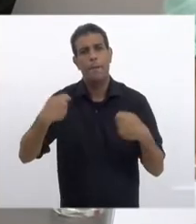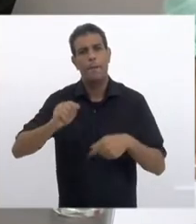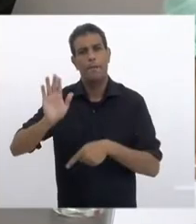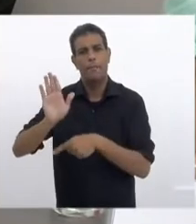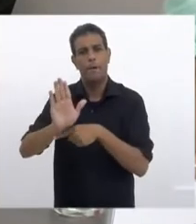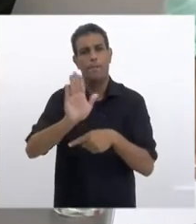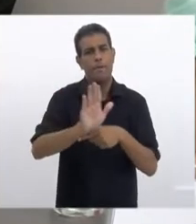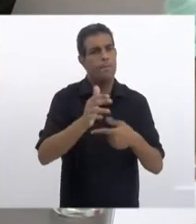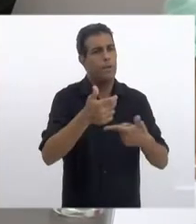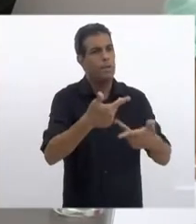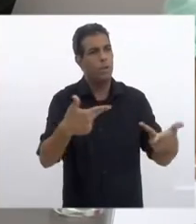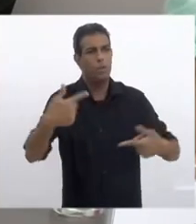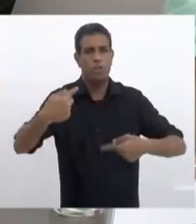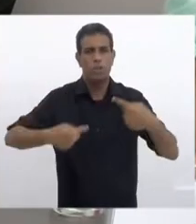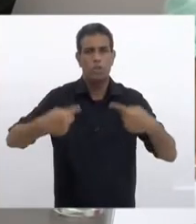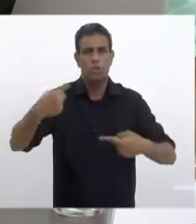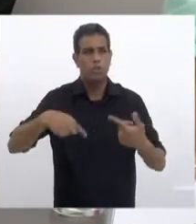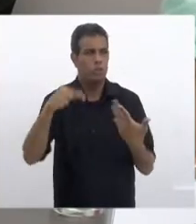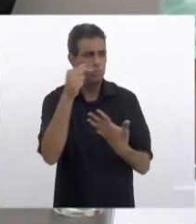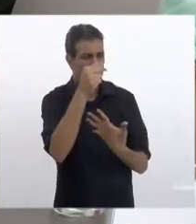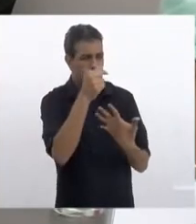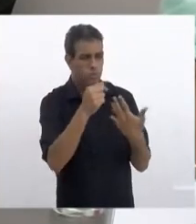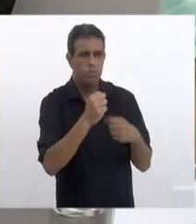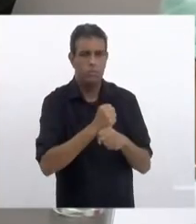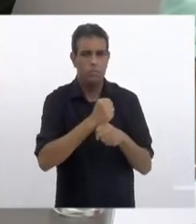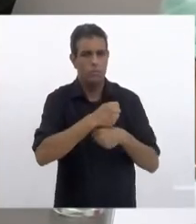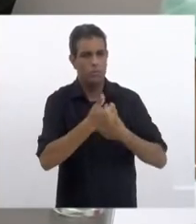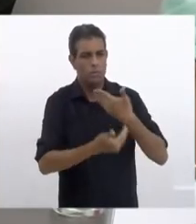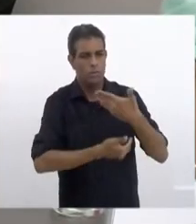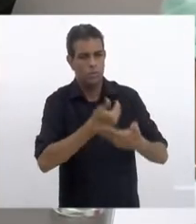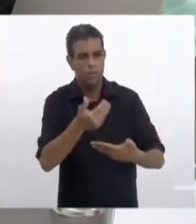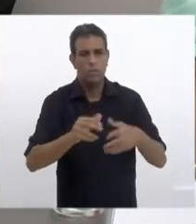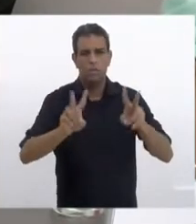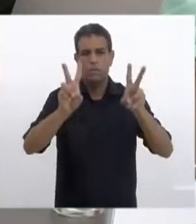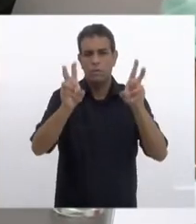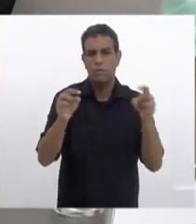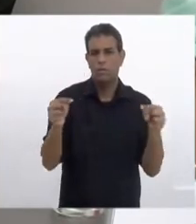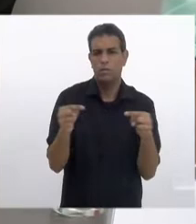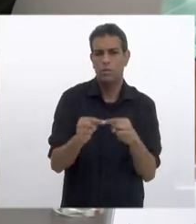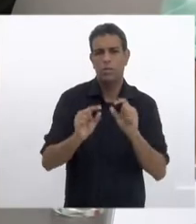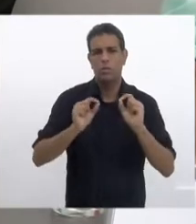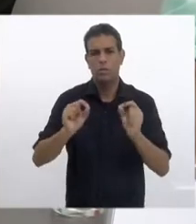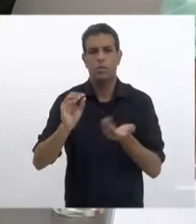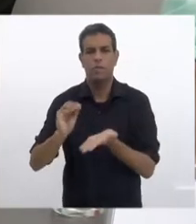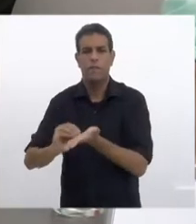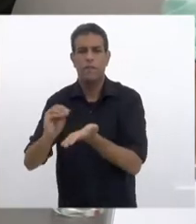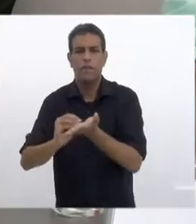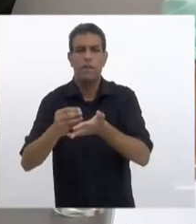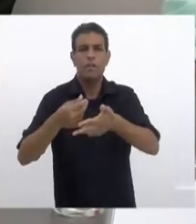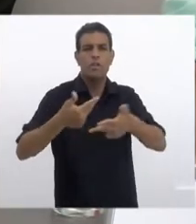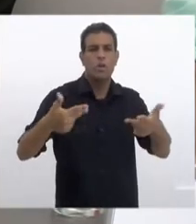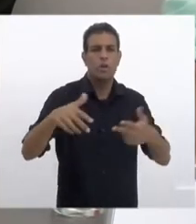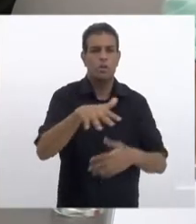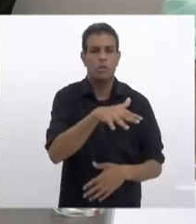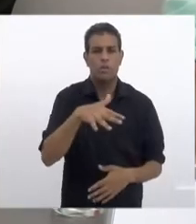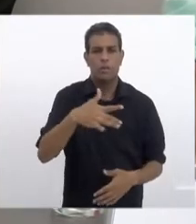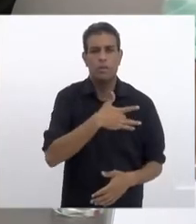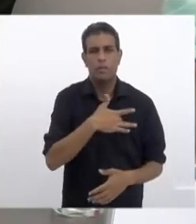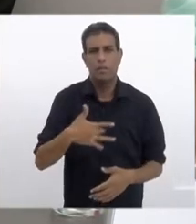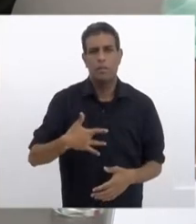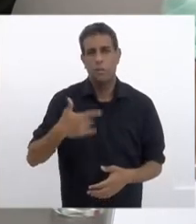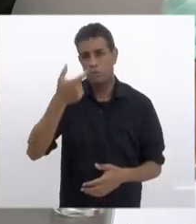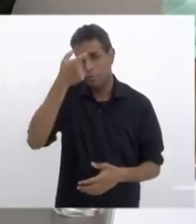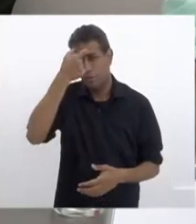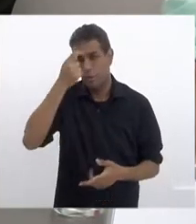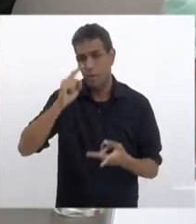território. Toda discussão a gente vem fazendo nessa perspectiva, também considerando a lacuna de cuidados em saúde mental ou